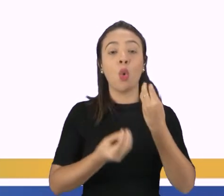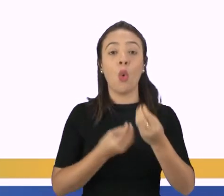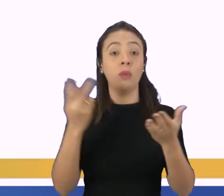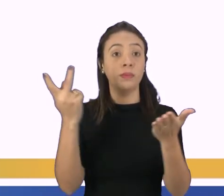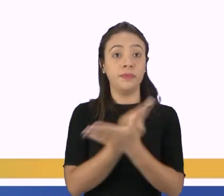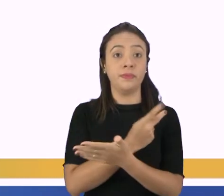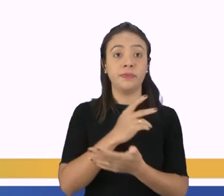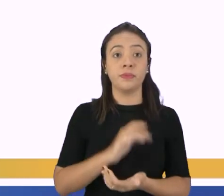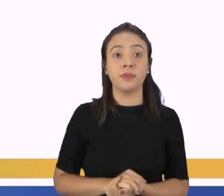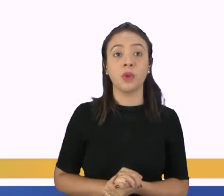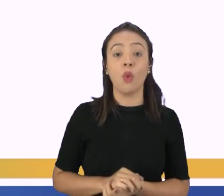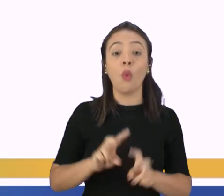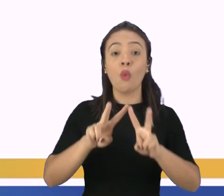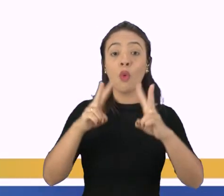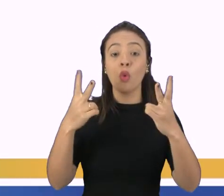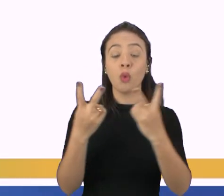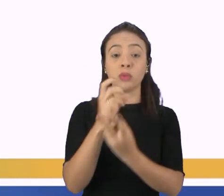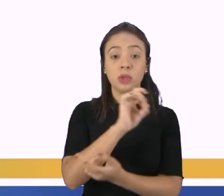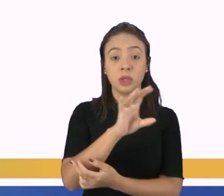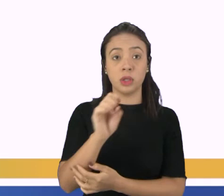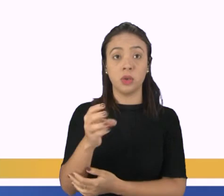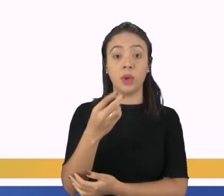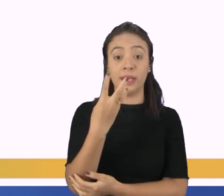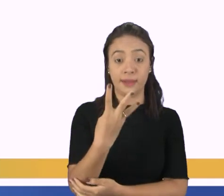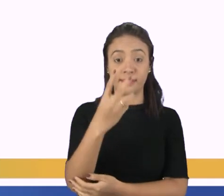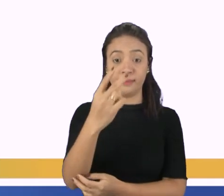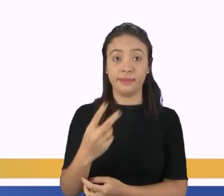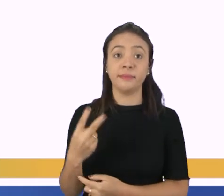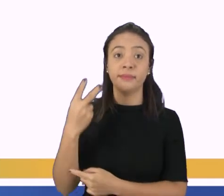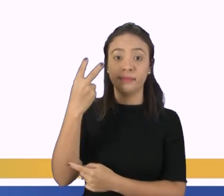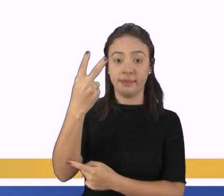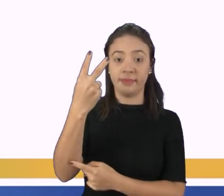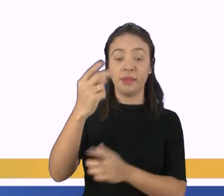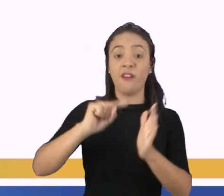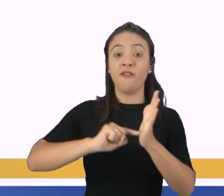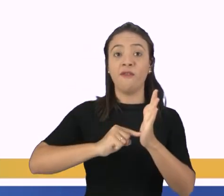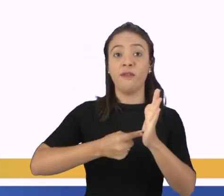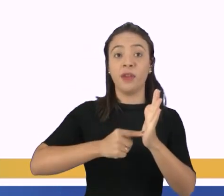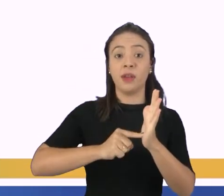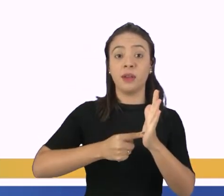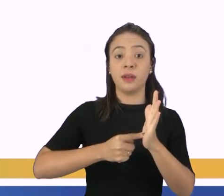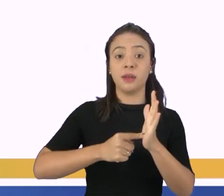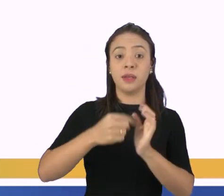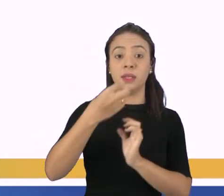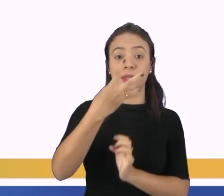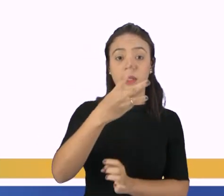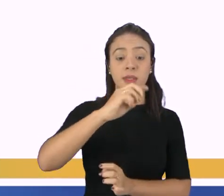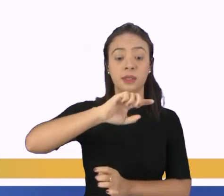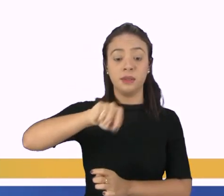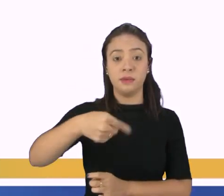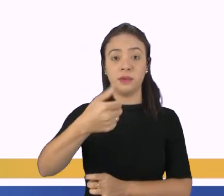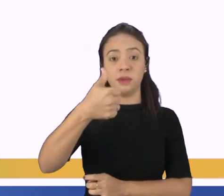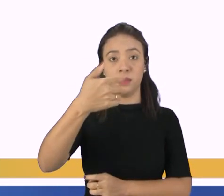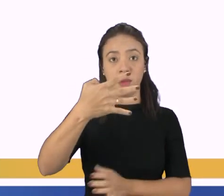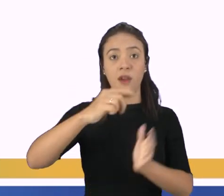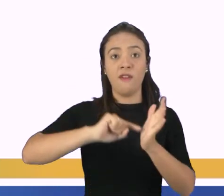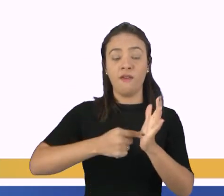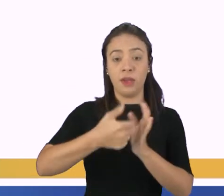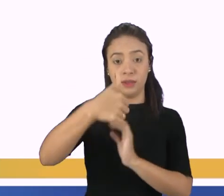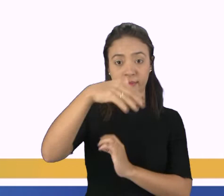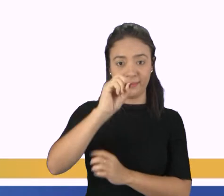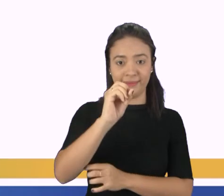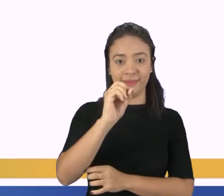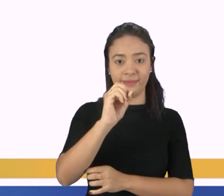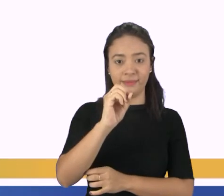vai acontecer. O volume de cada lata é 3 ao quadrado multiplicado por 3,14 multiplicado por